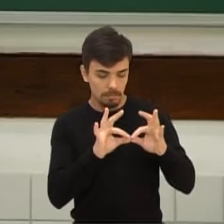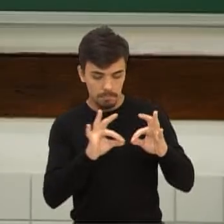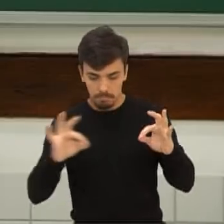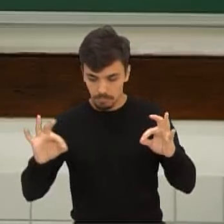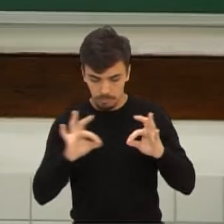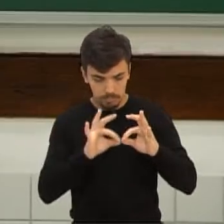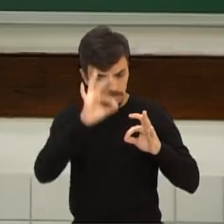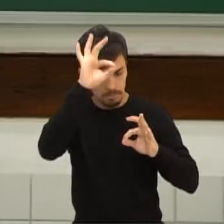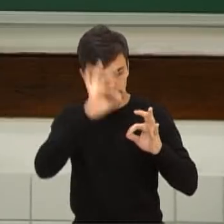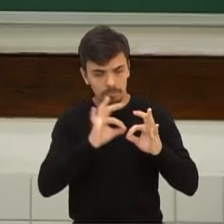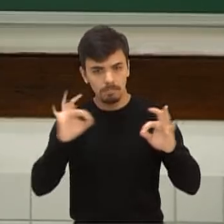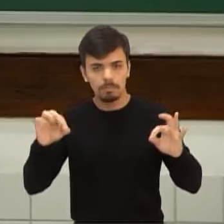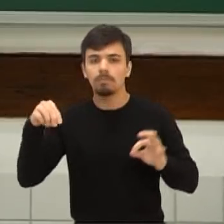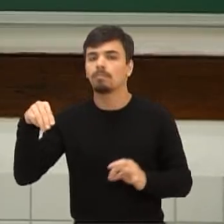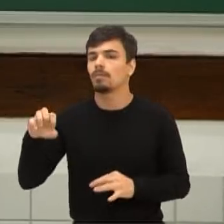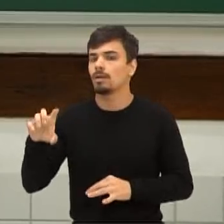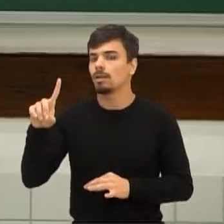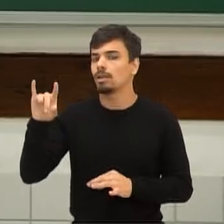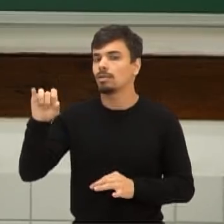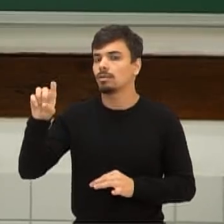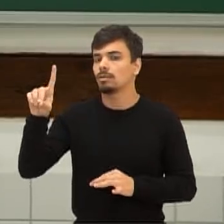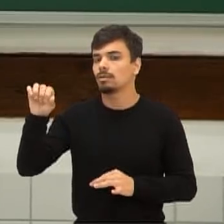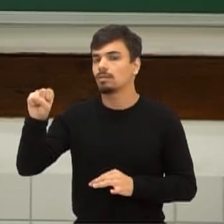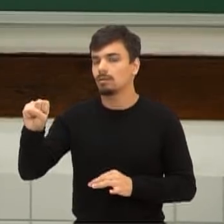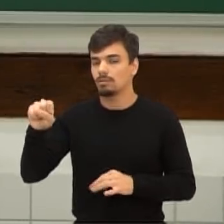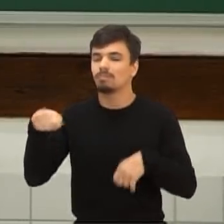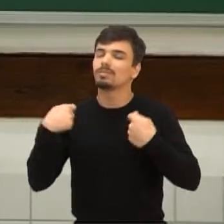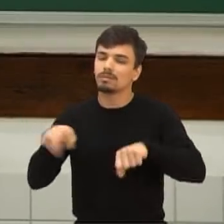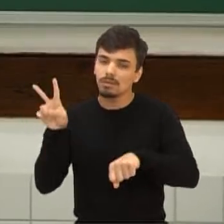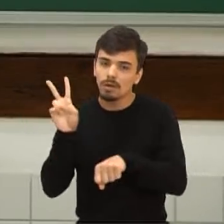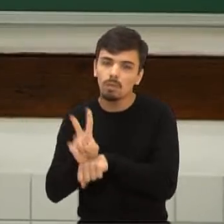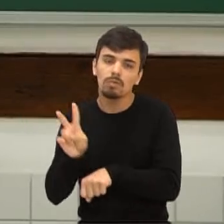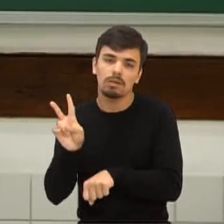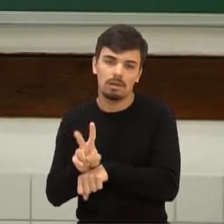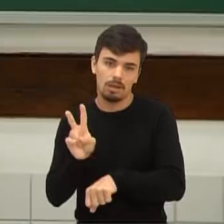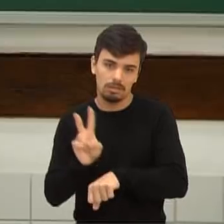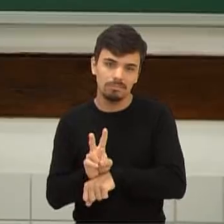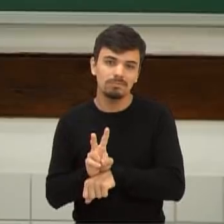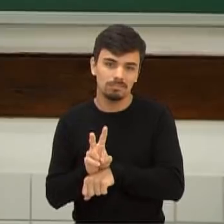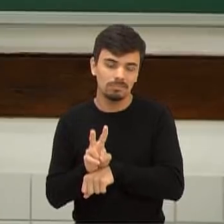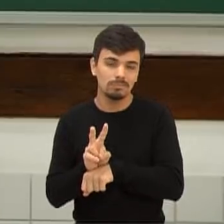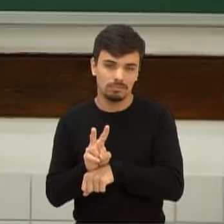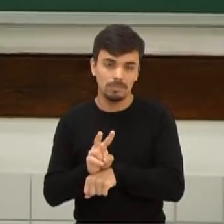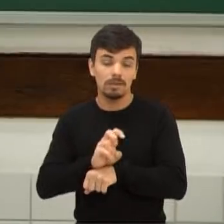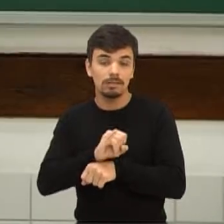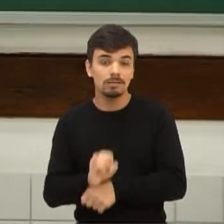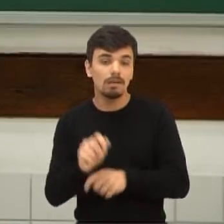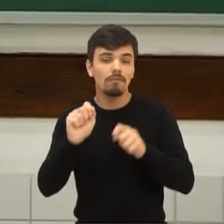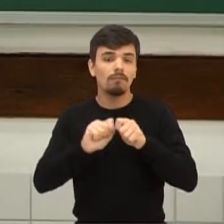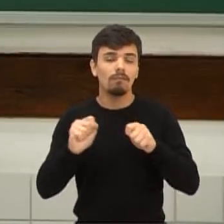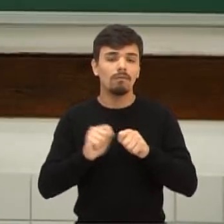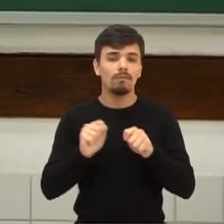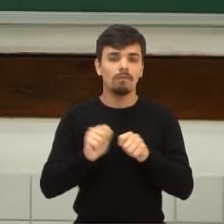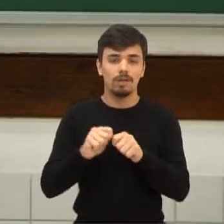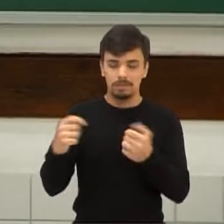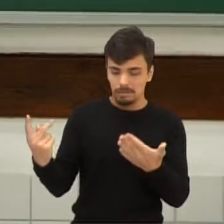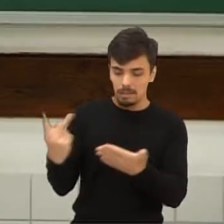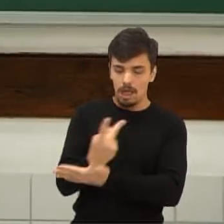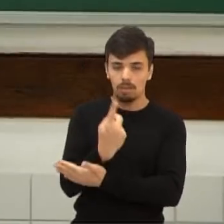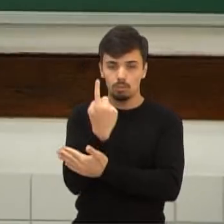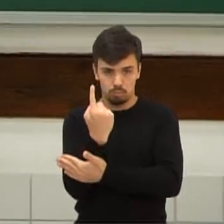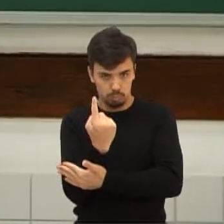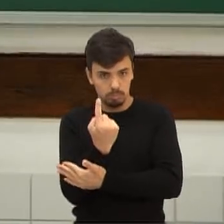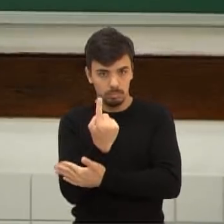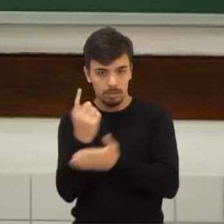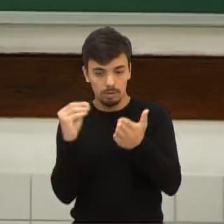medidas. Tá? Nós precisamos cuidar muito com as medidas que a gente usa. Se a gente fizer uma medida errada e